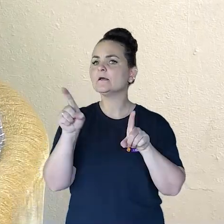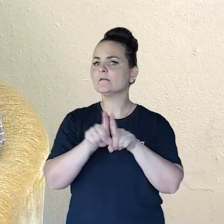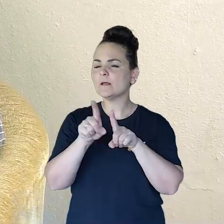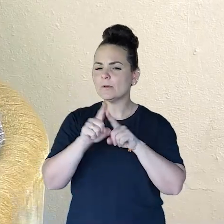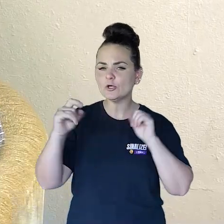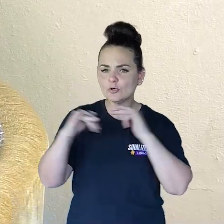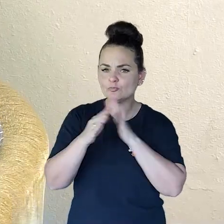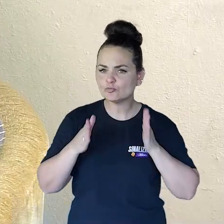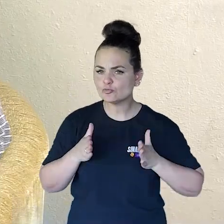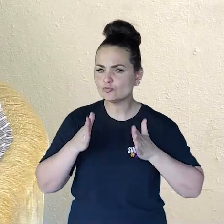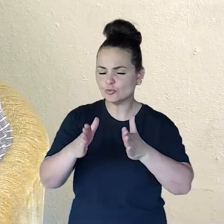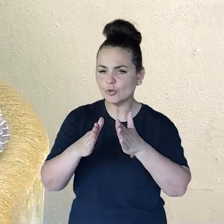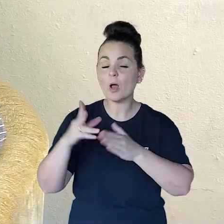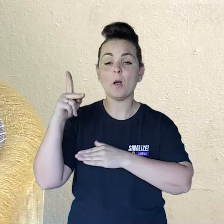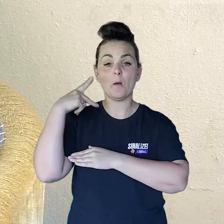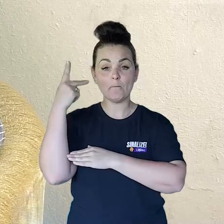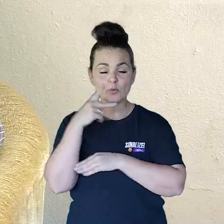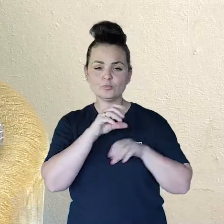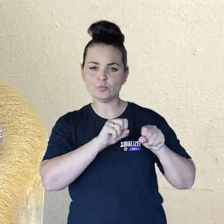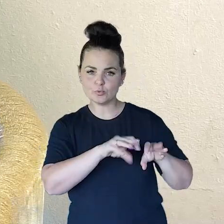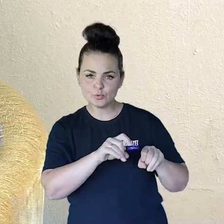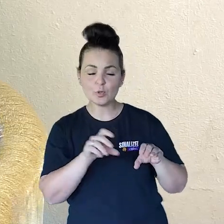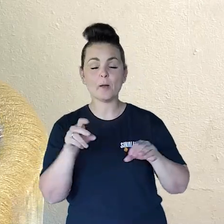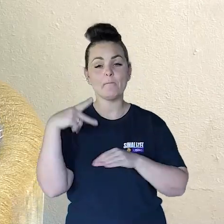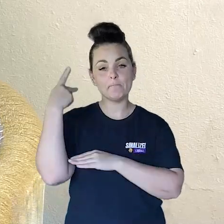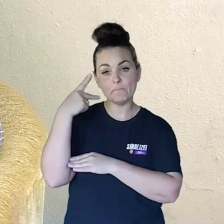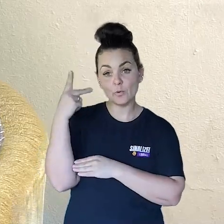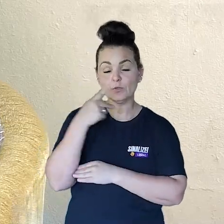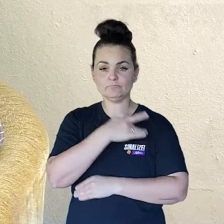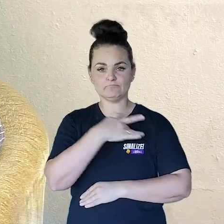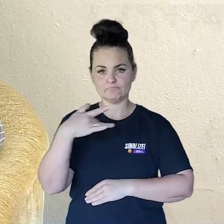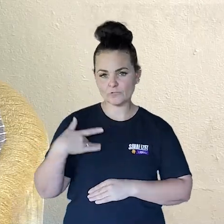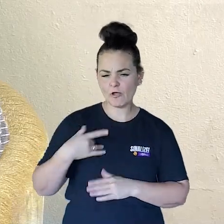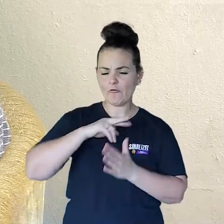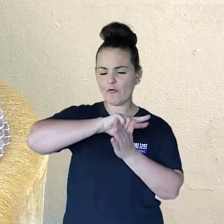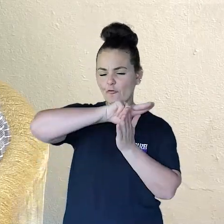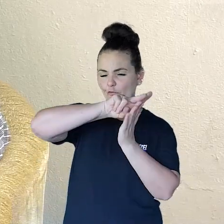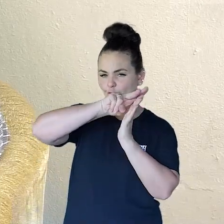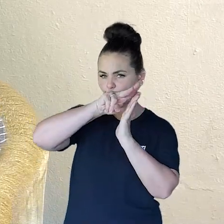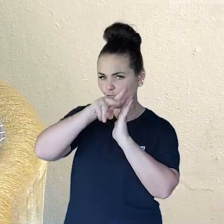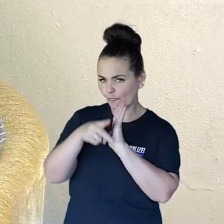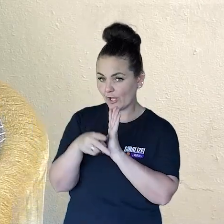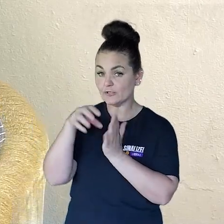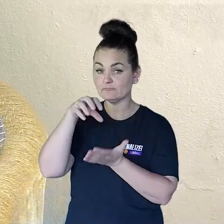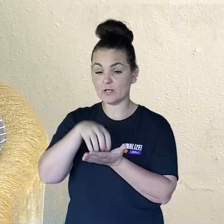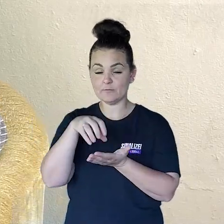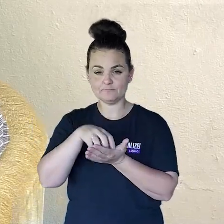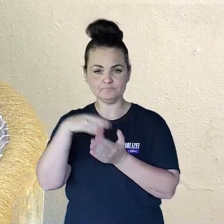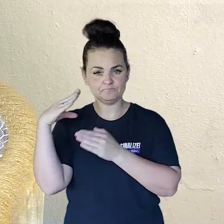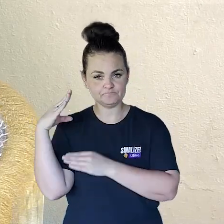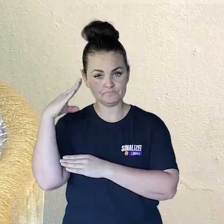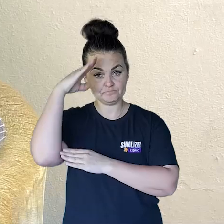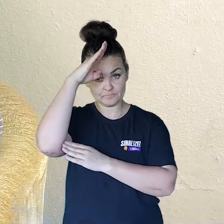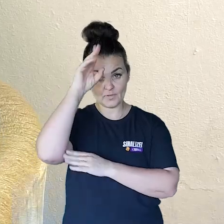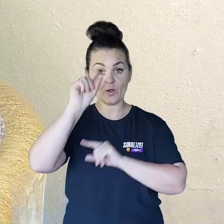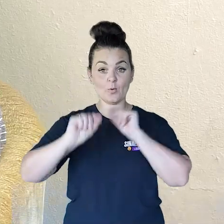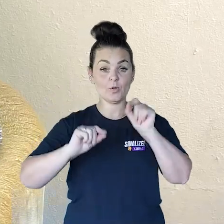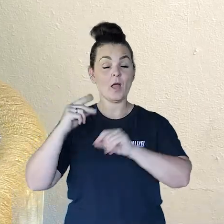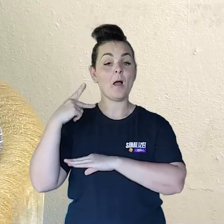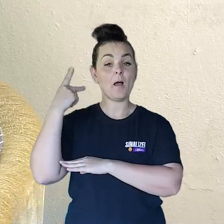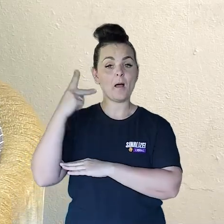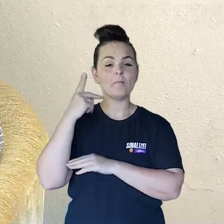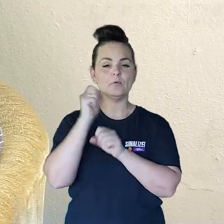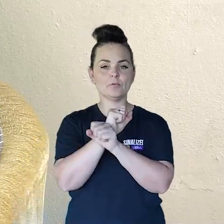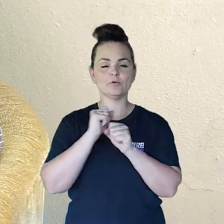urbana, mas sim também política educacional, política de saúde e tantas outras áreas, principal delas também a